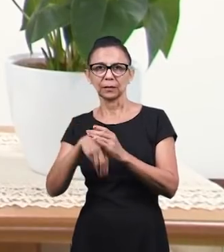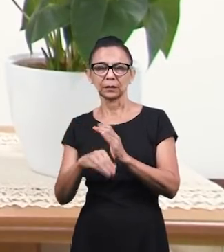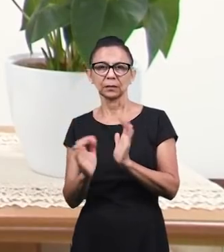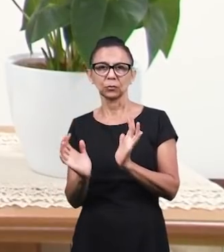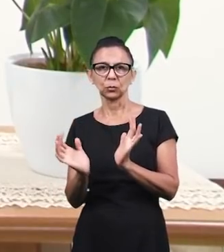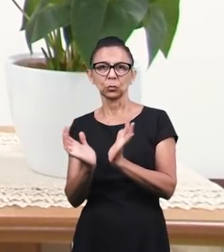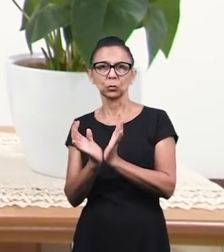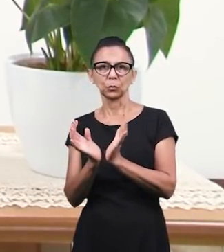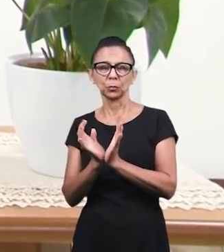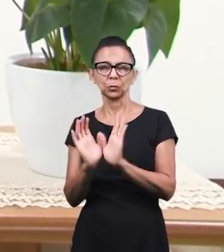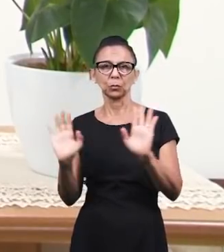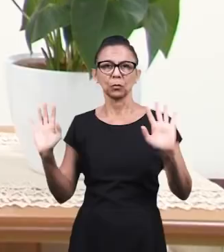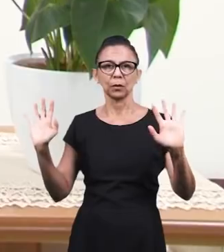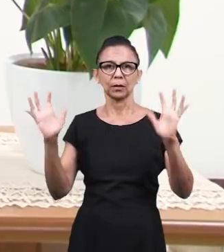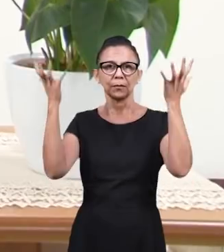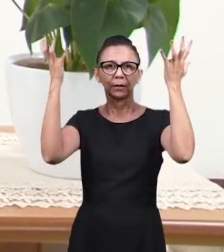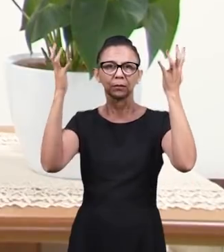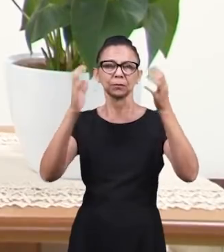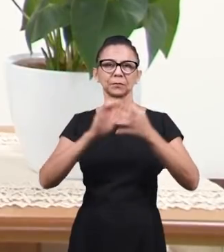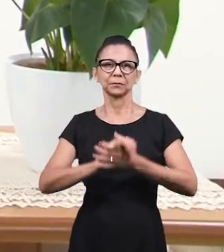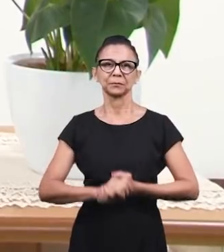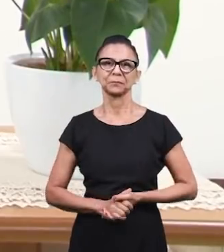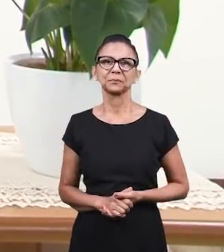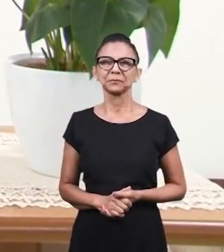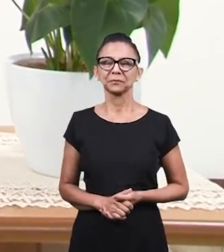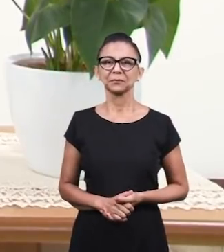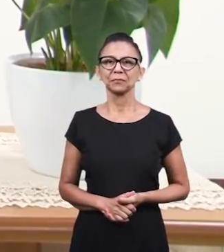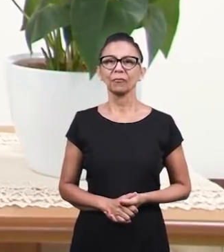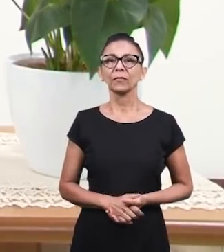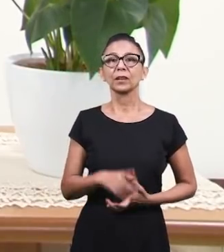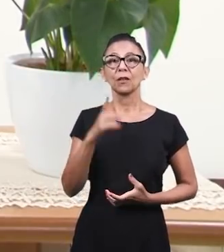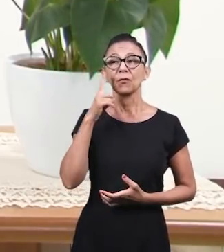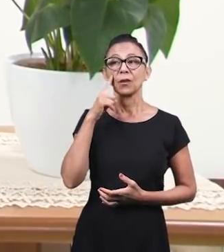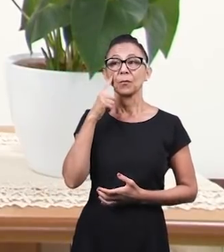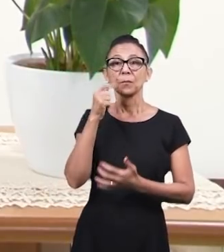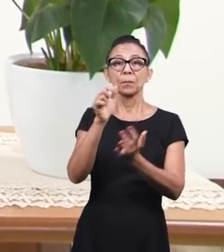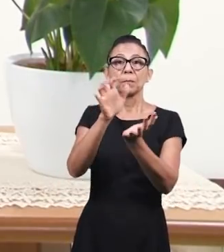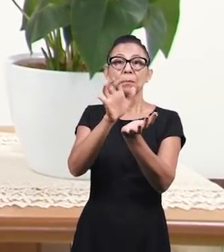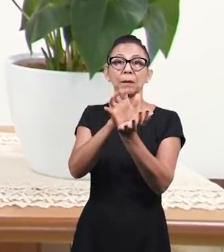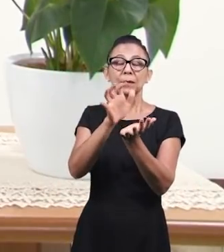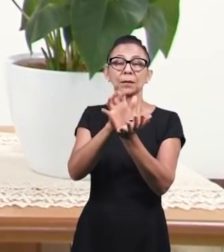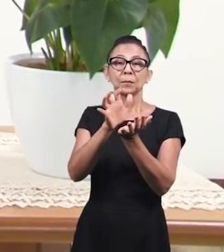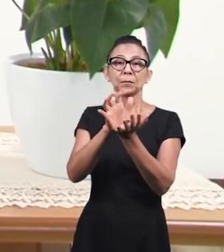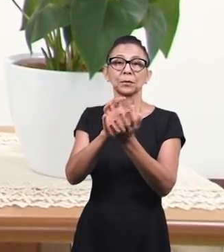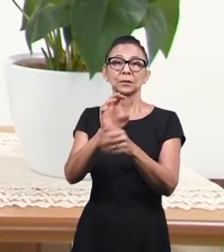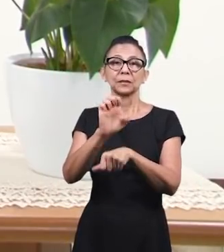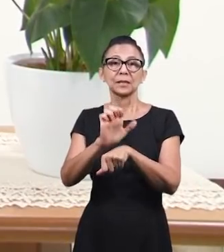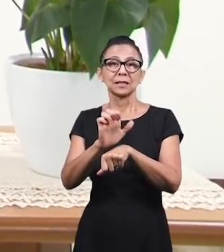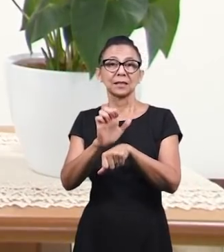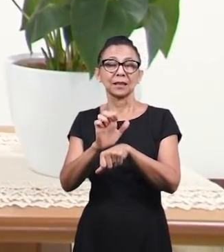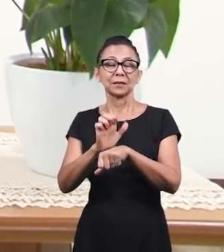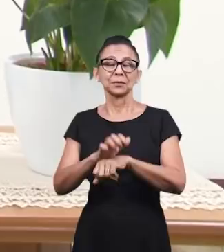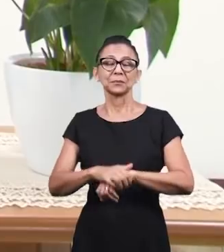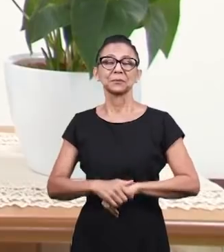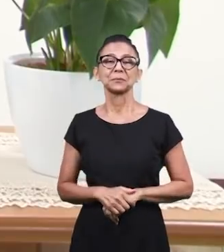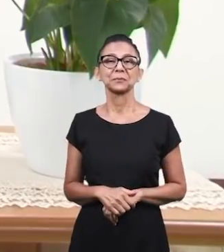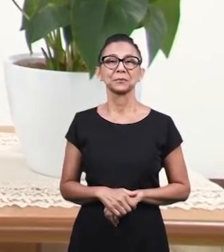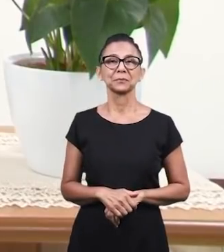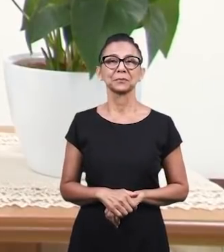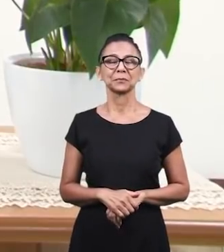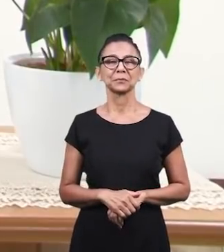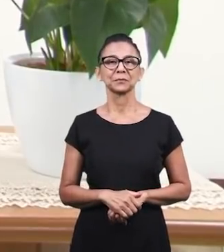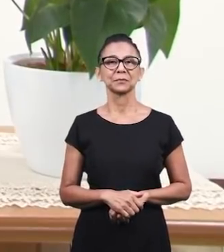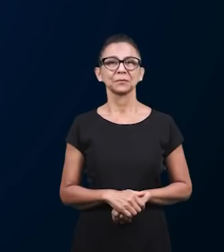intermediário Pedro Gabriel Silva Anunciação. Ele é de Carpina, Pernambuco, ovelha do pastor Geisel Ferreira. Vamos